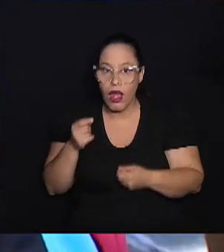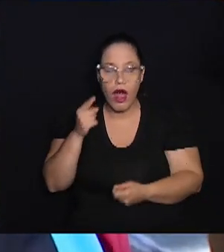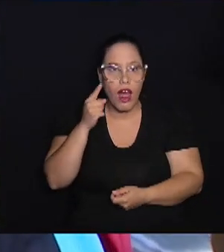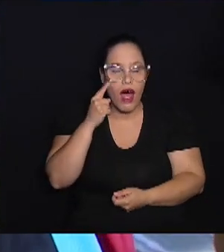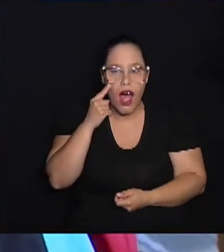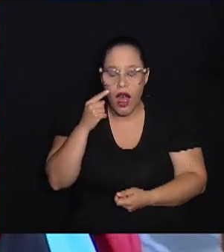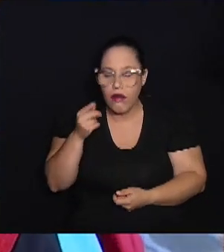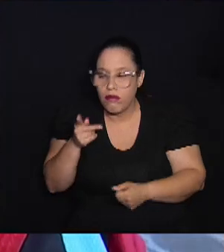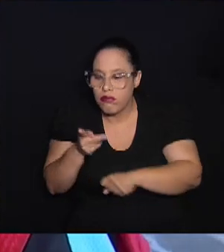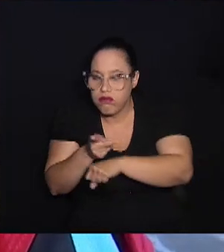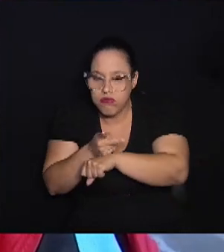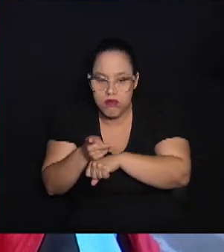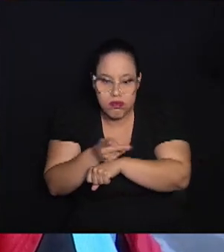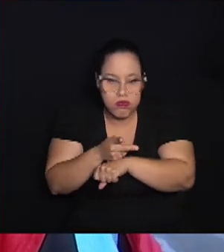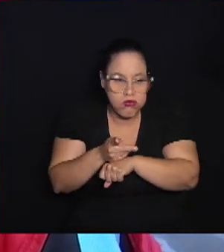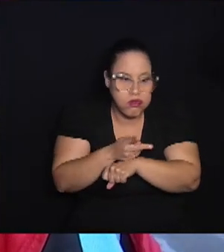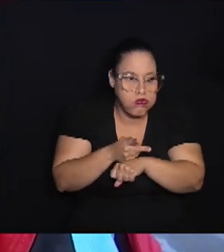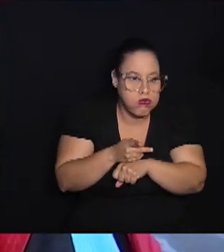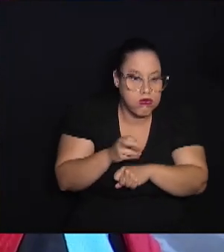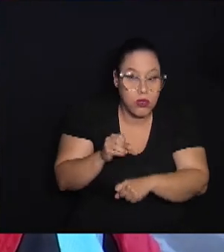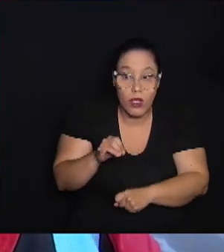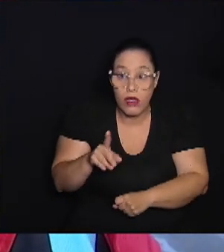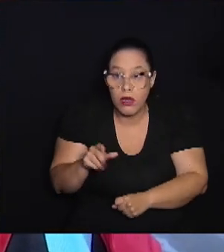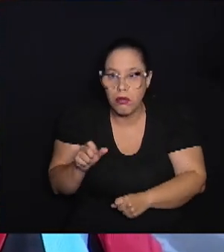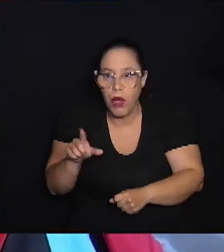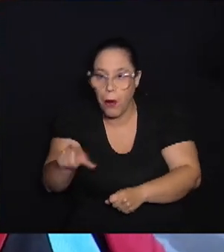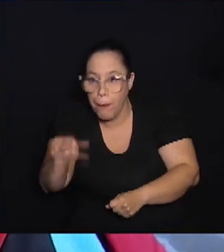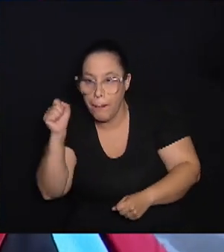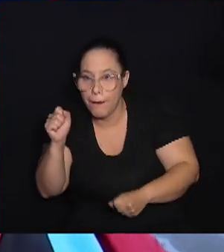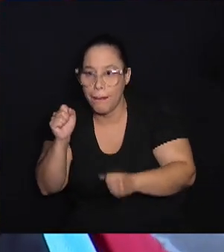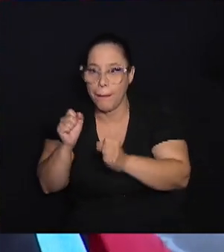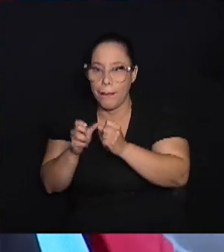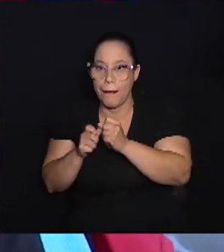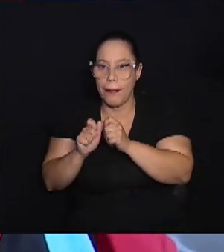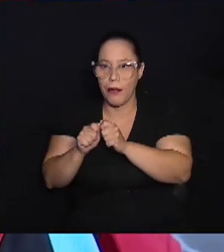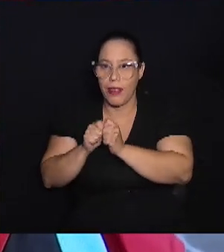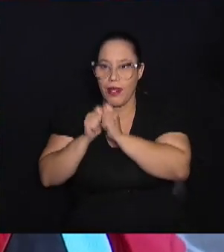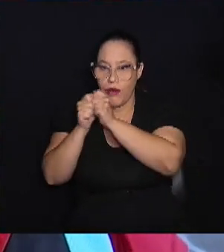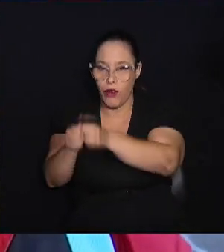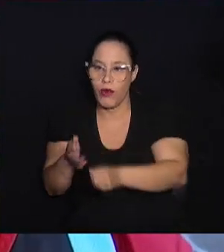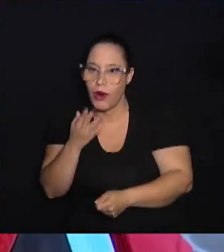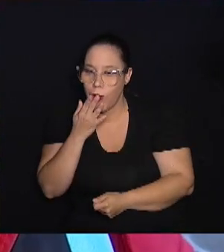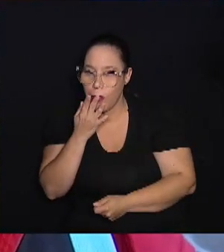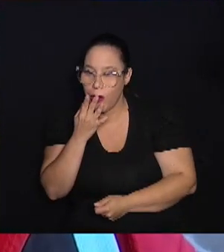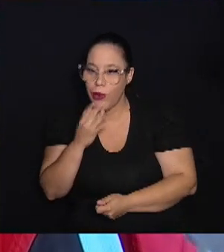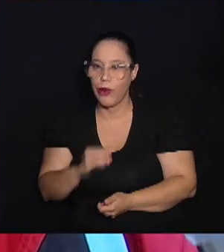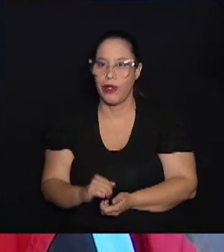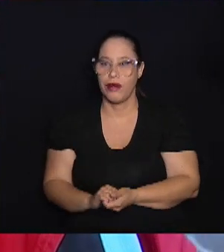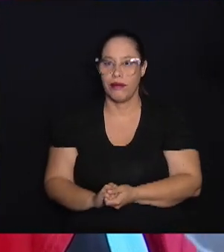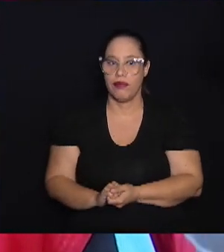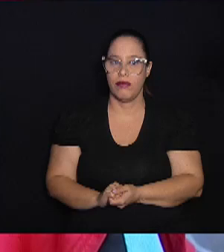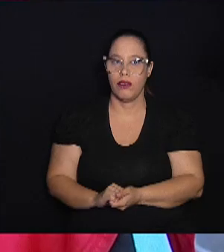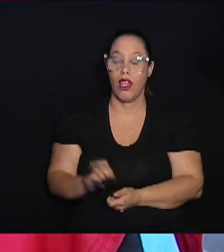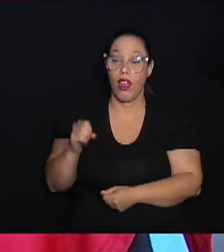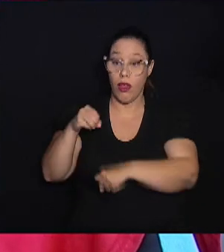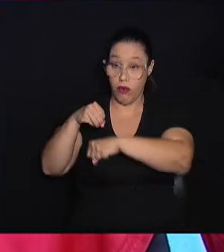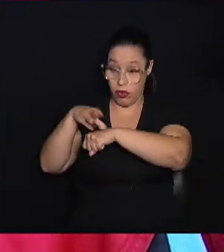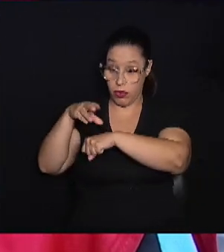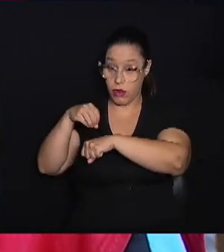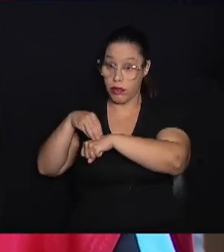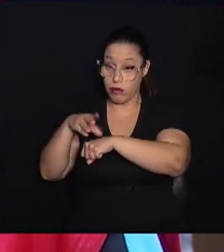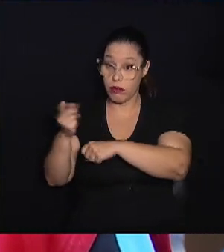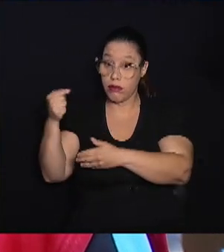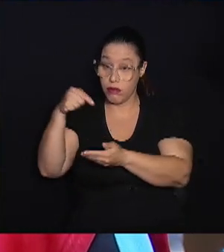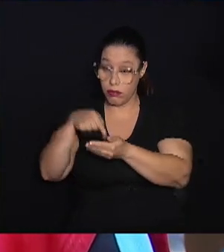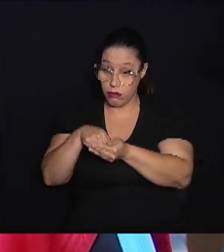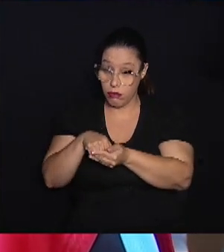cores. E se o canibal pegar a gente, tem que devolver uma cor pra ele. Você indica que as pessoas venham aqui